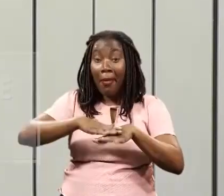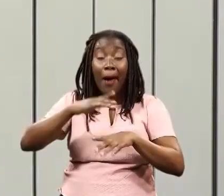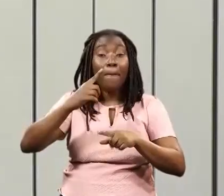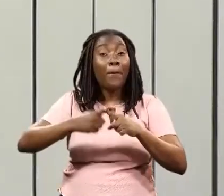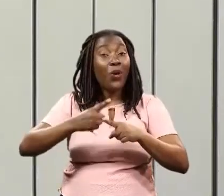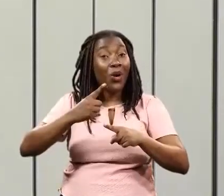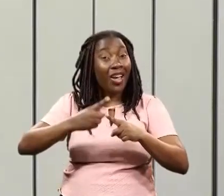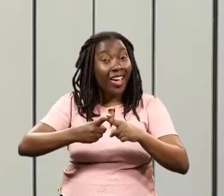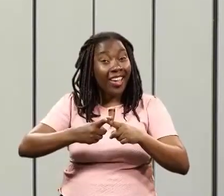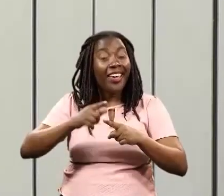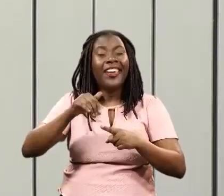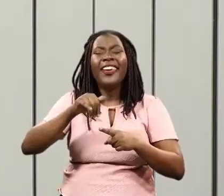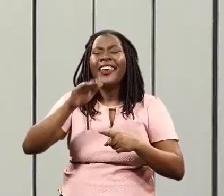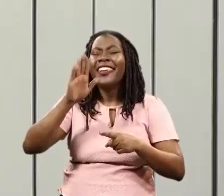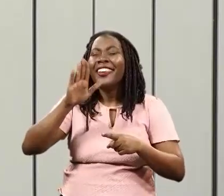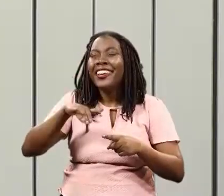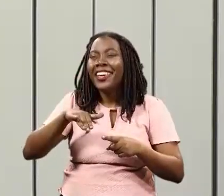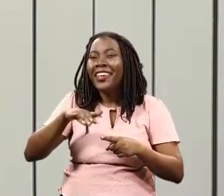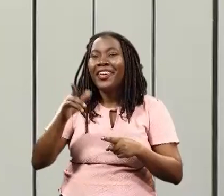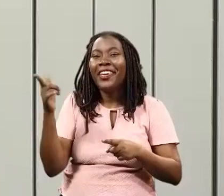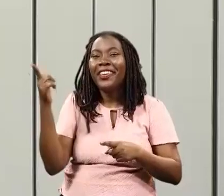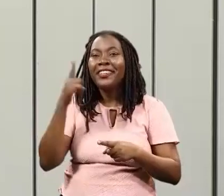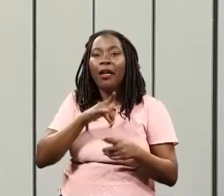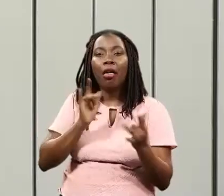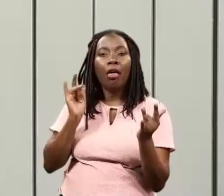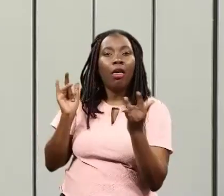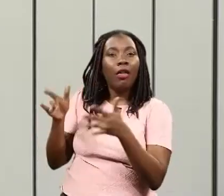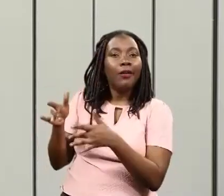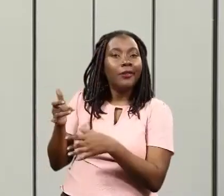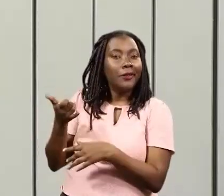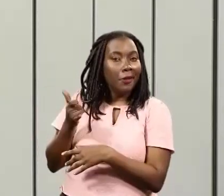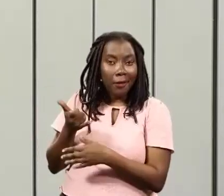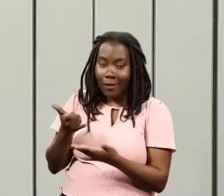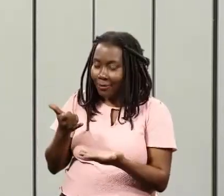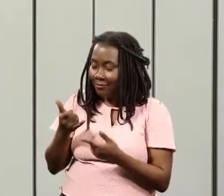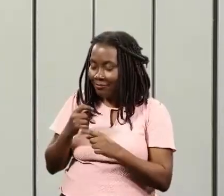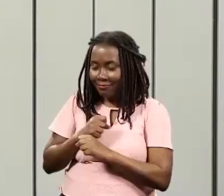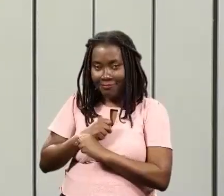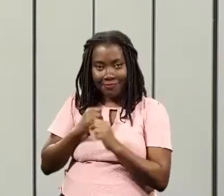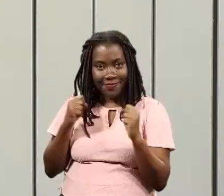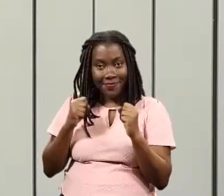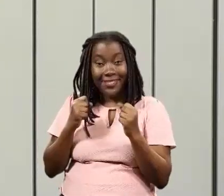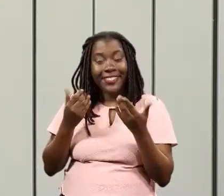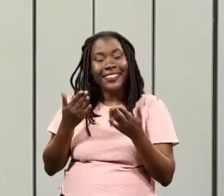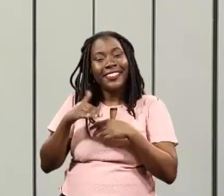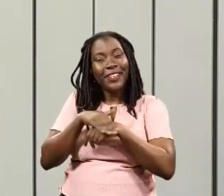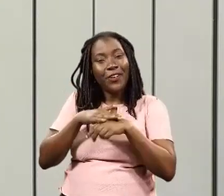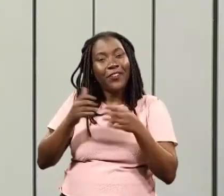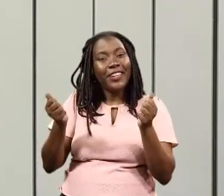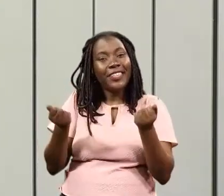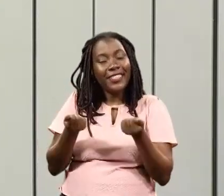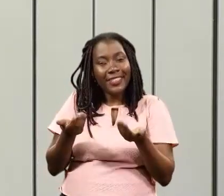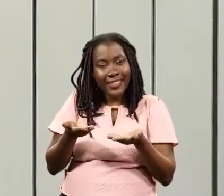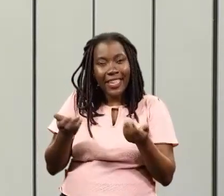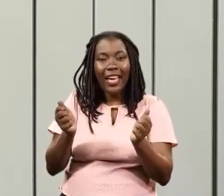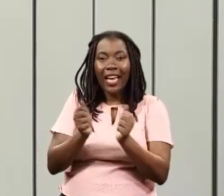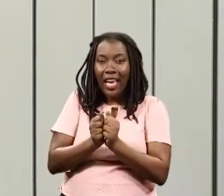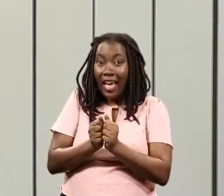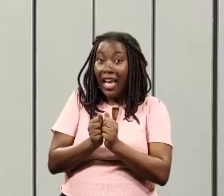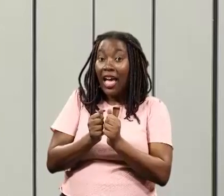porque quem é que vive sem o celular hoje em dia, não é mesmo? Bom, para conversar com a gente sobre esse